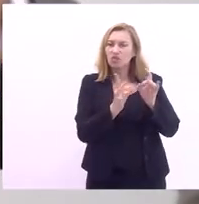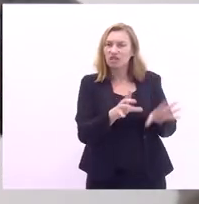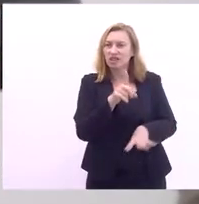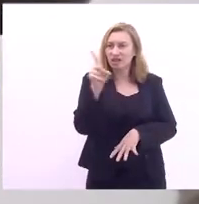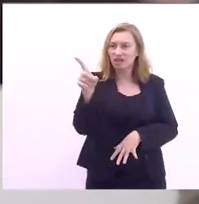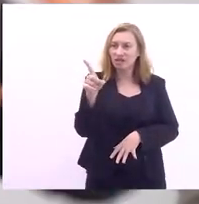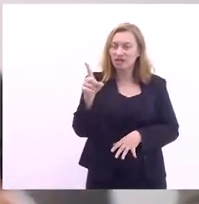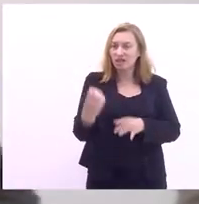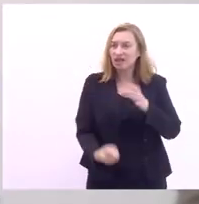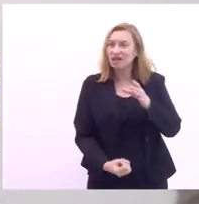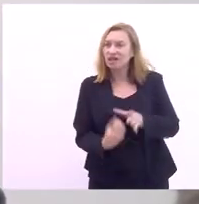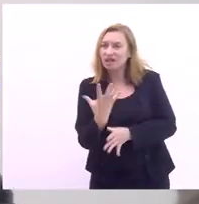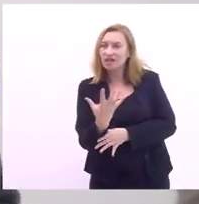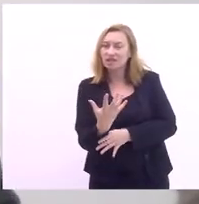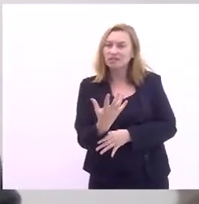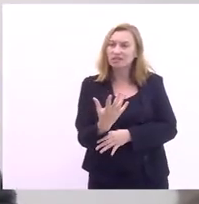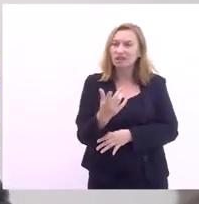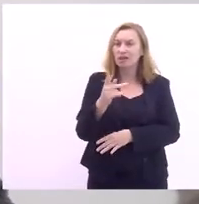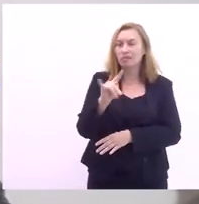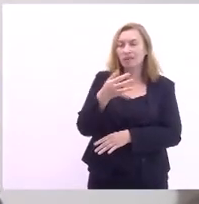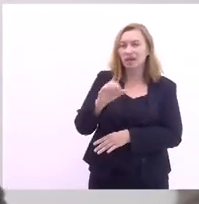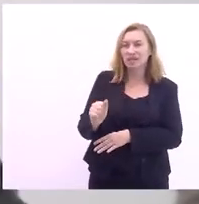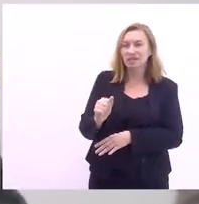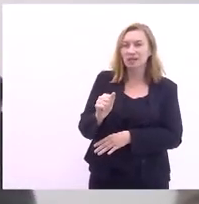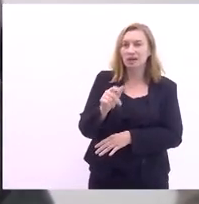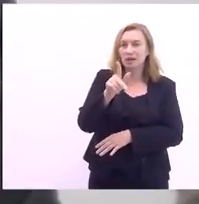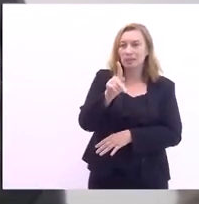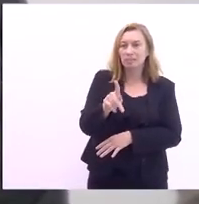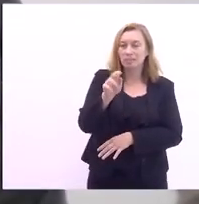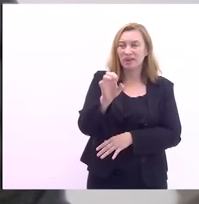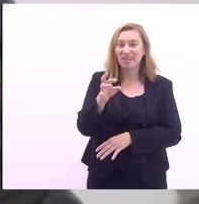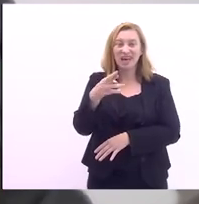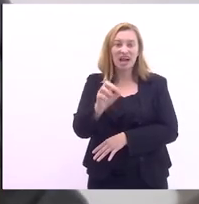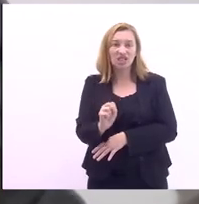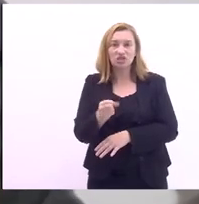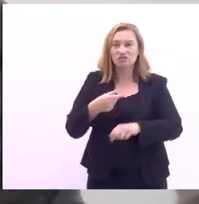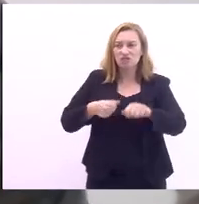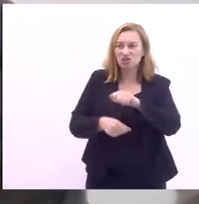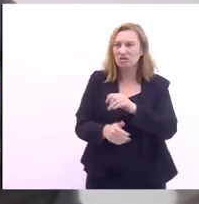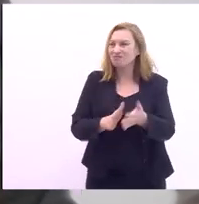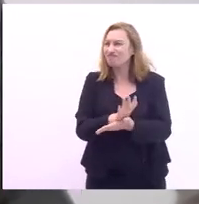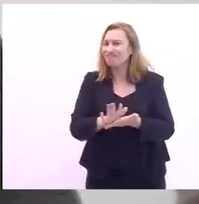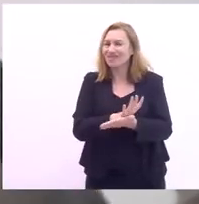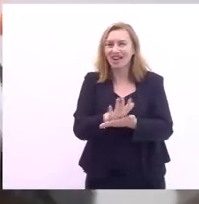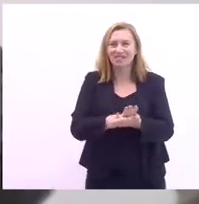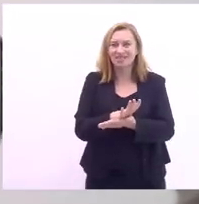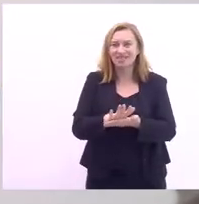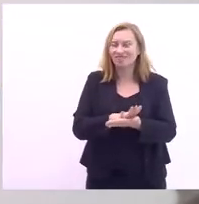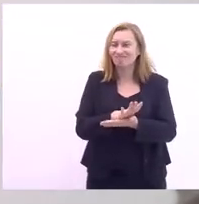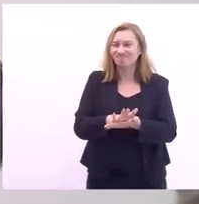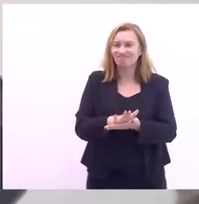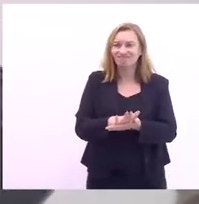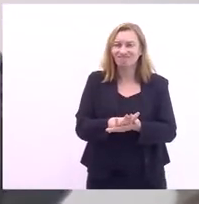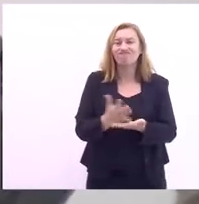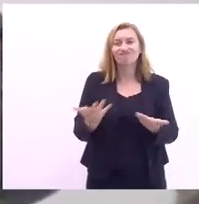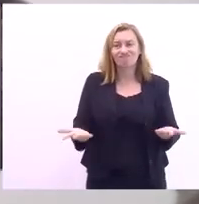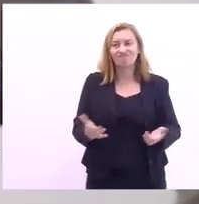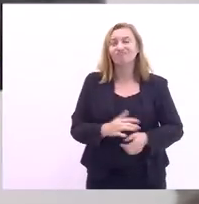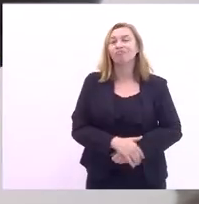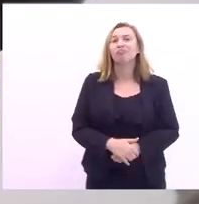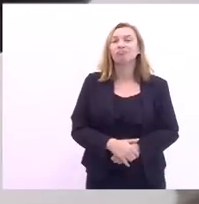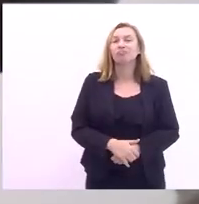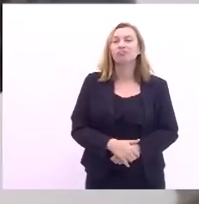foi a construção da praça de pedágio, sem nenhum investimento na melhoria da estrada. Construíram a praça de pedágio.